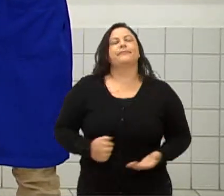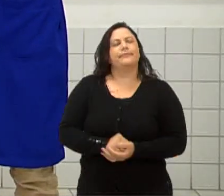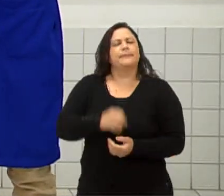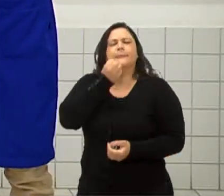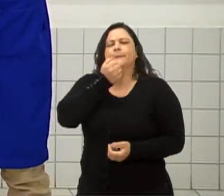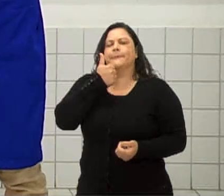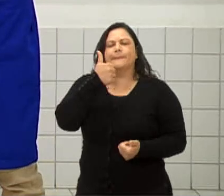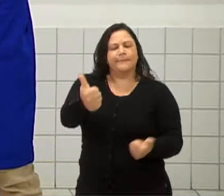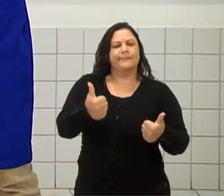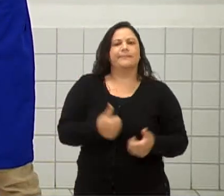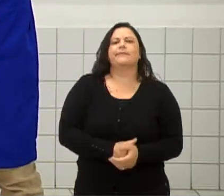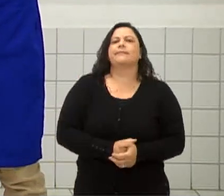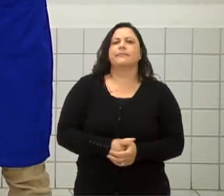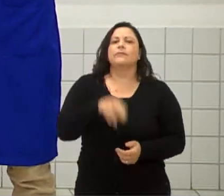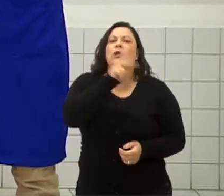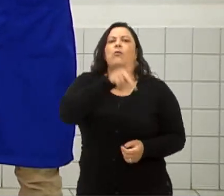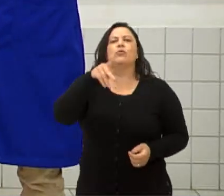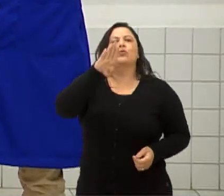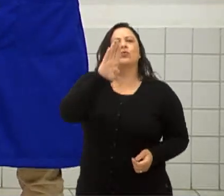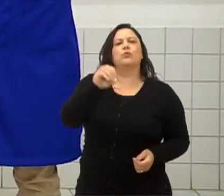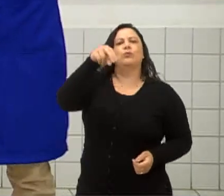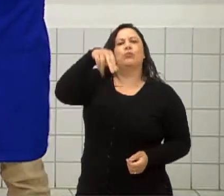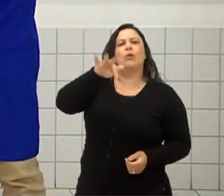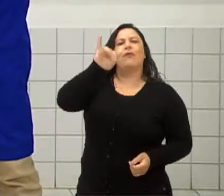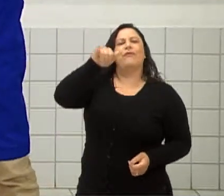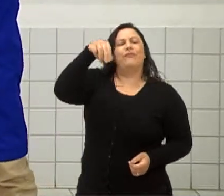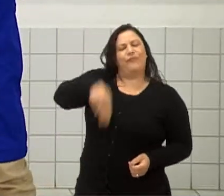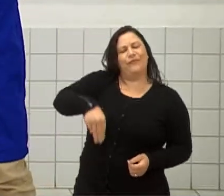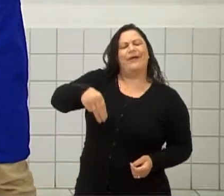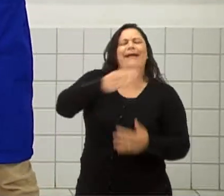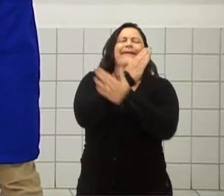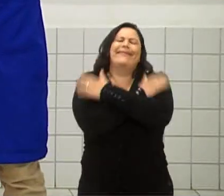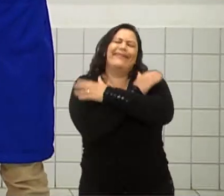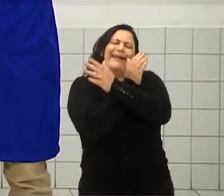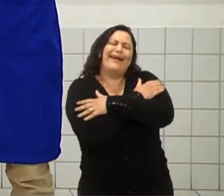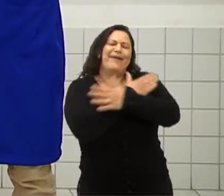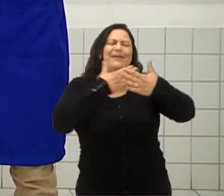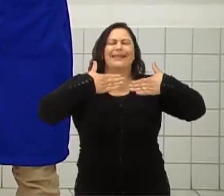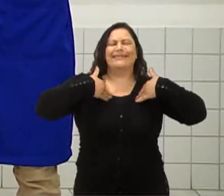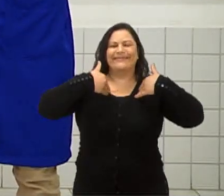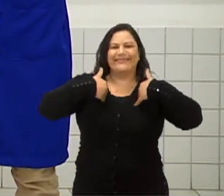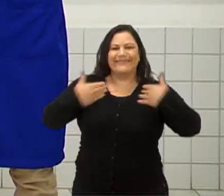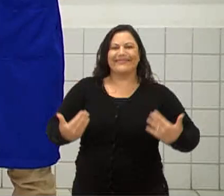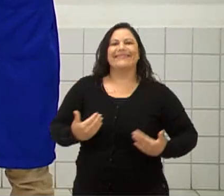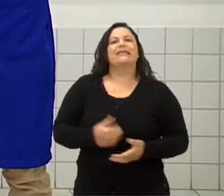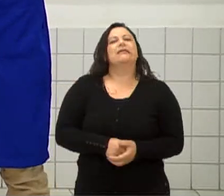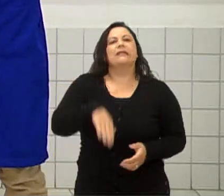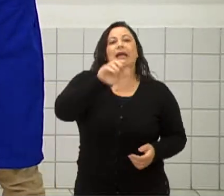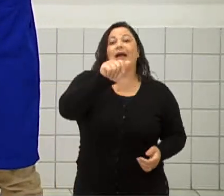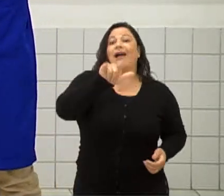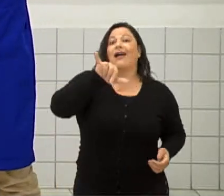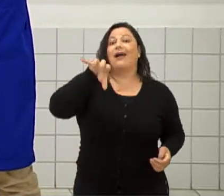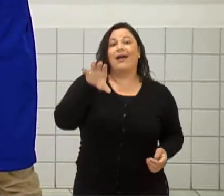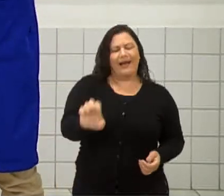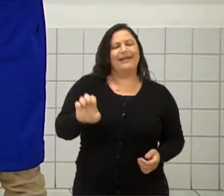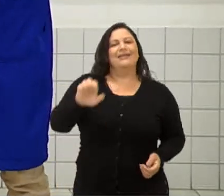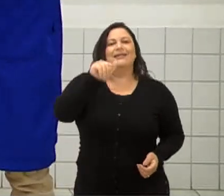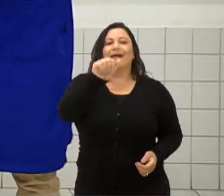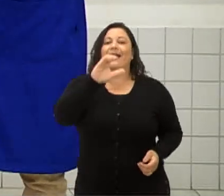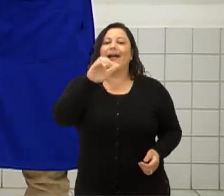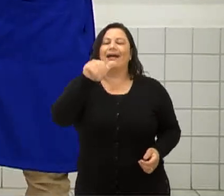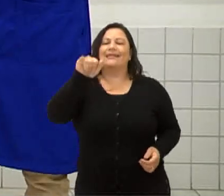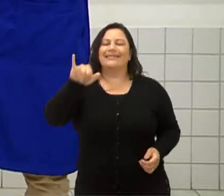Bonfim manda um abraço para mim. Olha só, até rimou isso daí, né? Alice Odelon, Colégio Carrão de